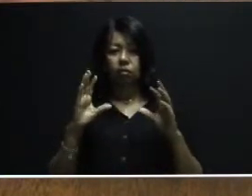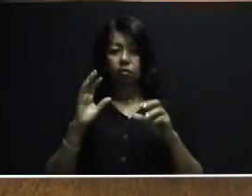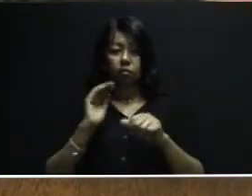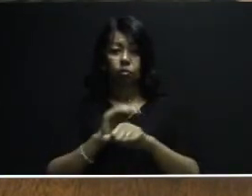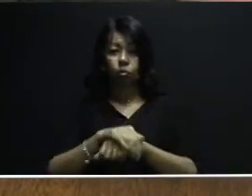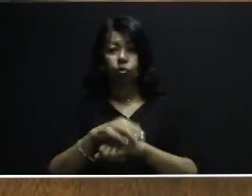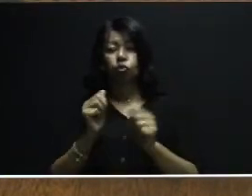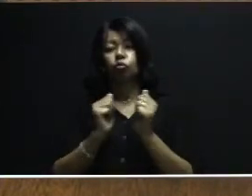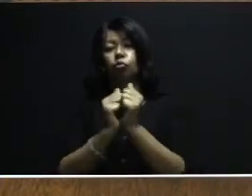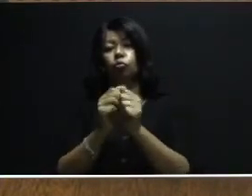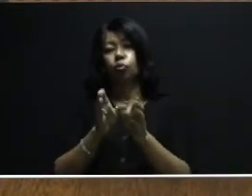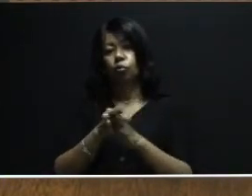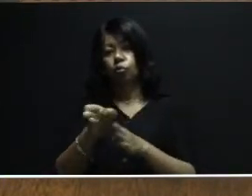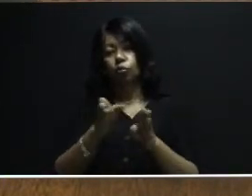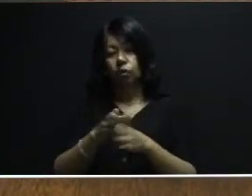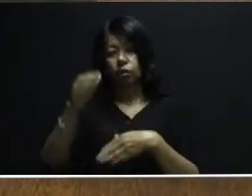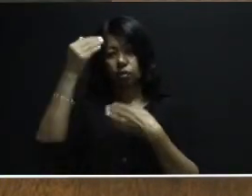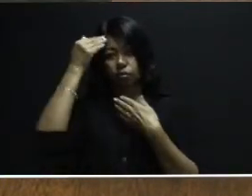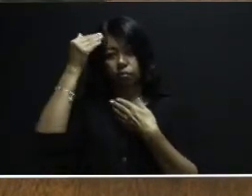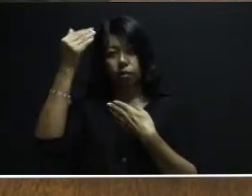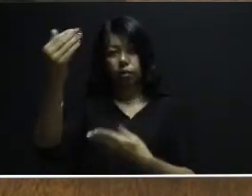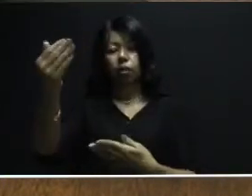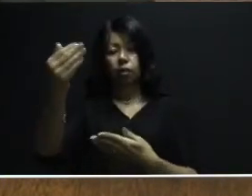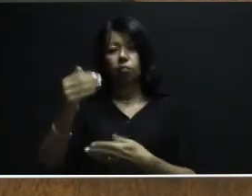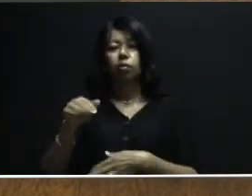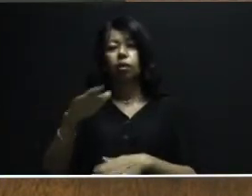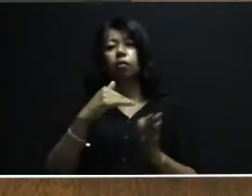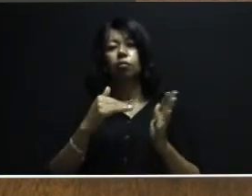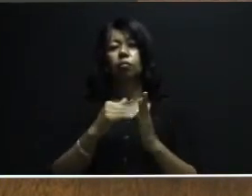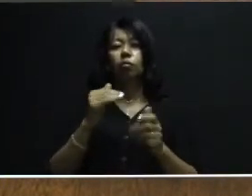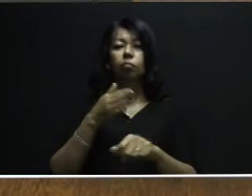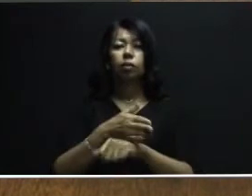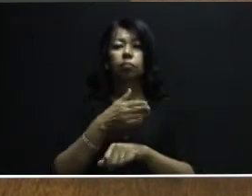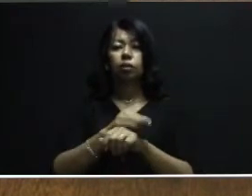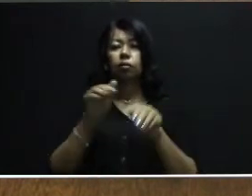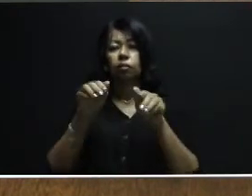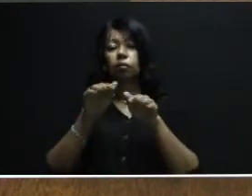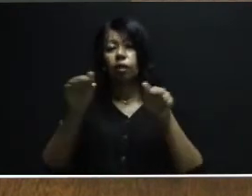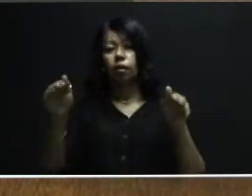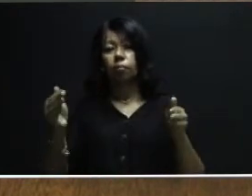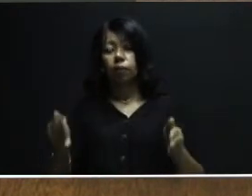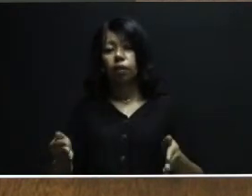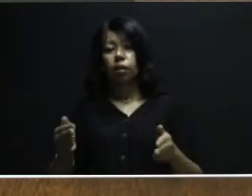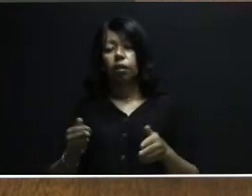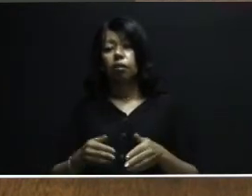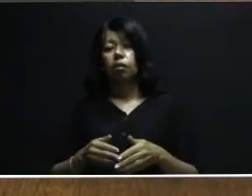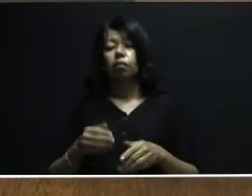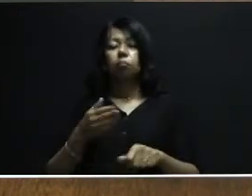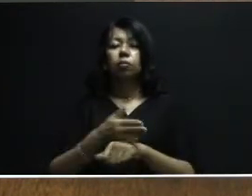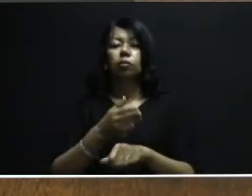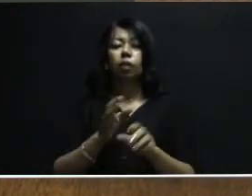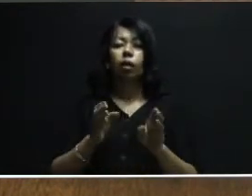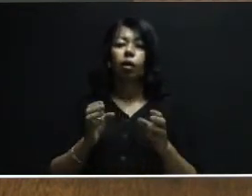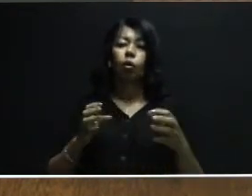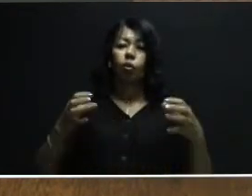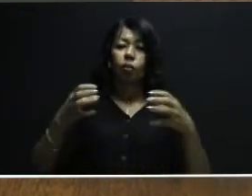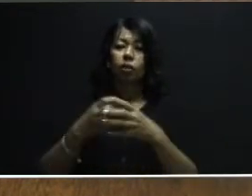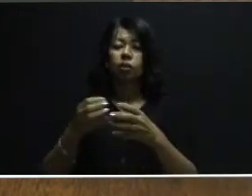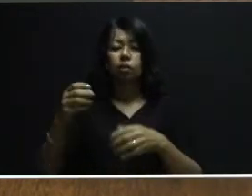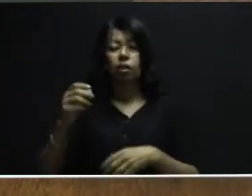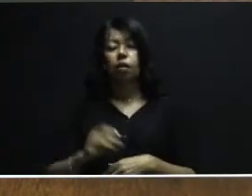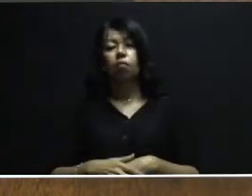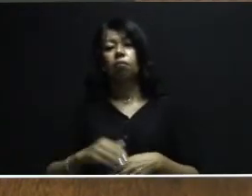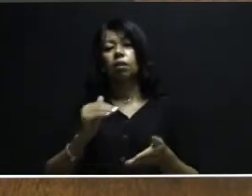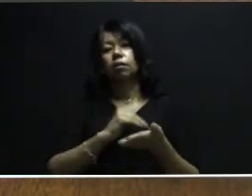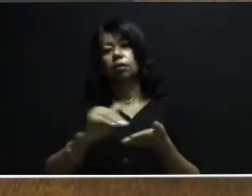em conjunto com o conselho. Muito obrigado a todos os integrantes da mesa, vereador Ivan, que faz parte da comissão, professora Márcia Terra, secretária de